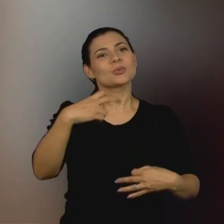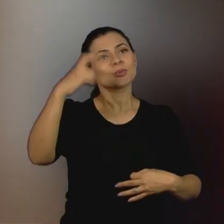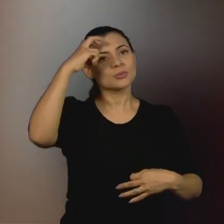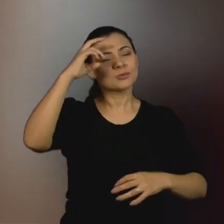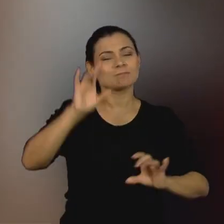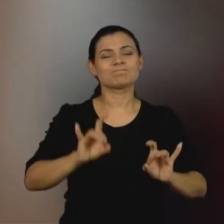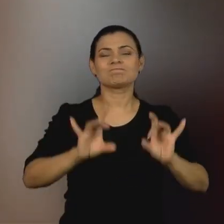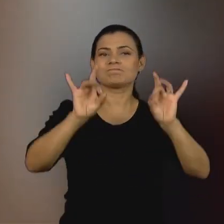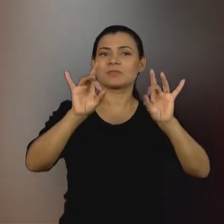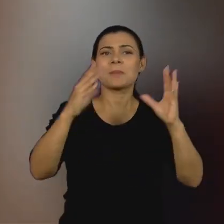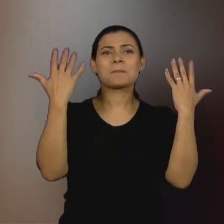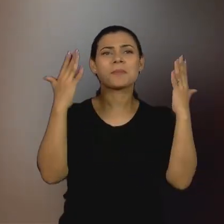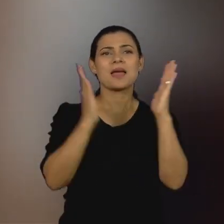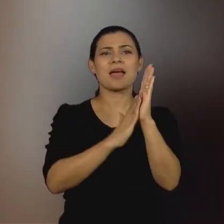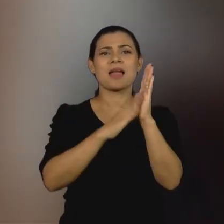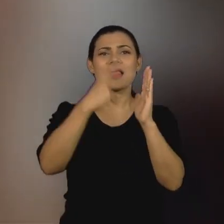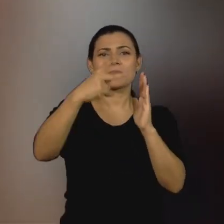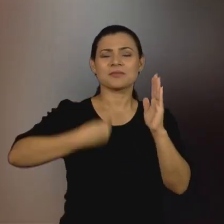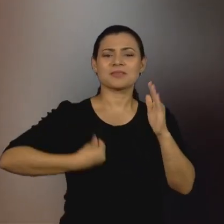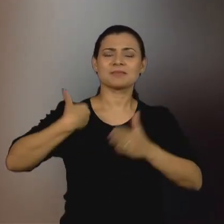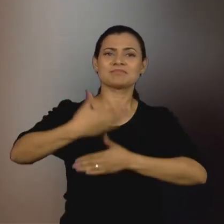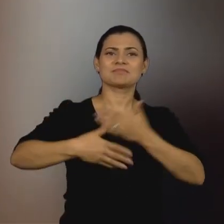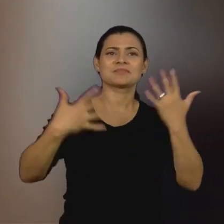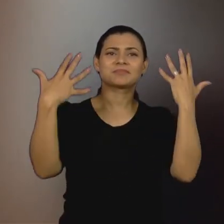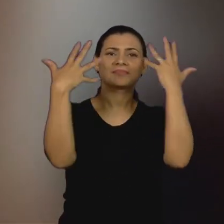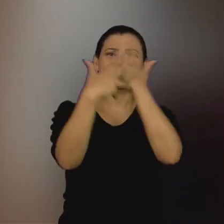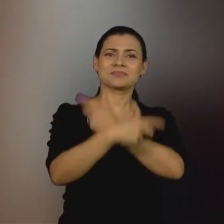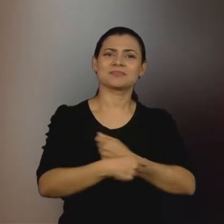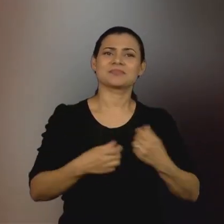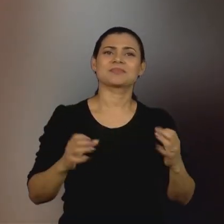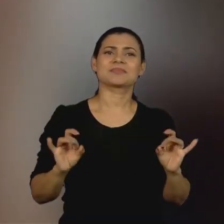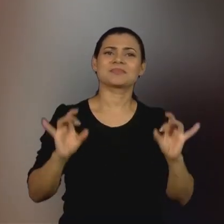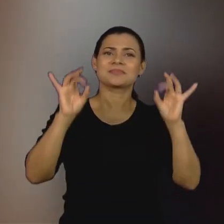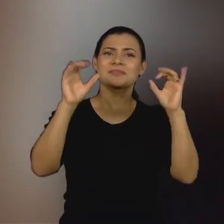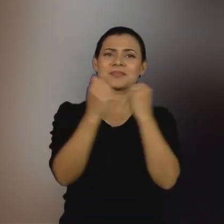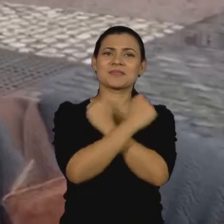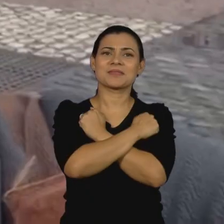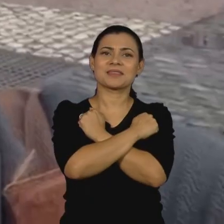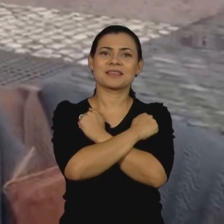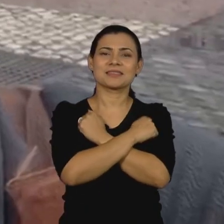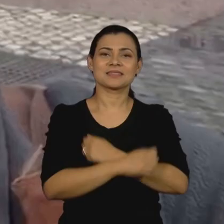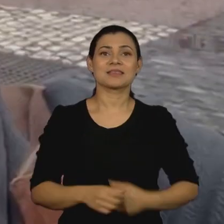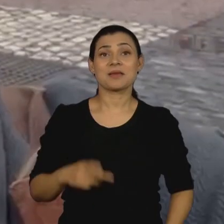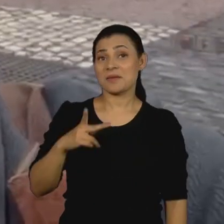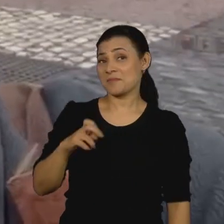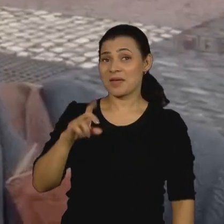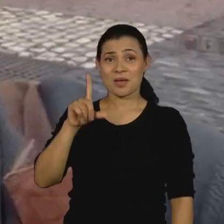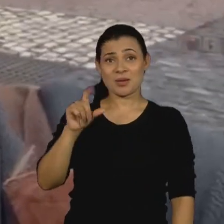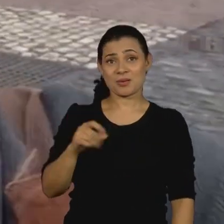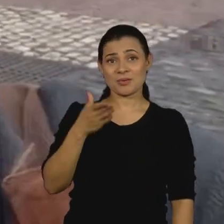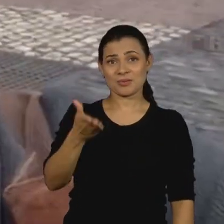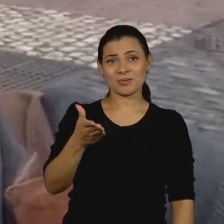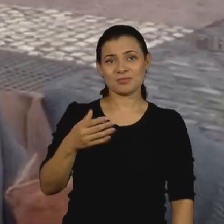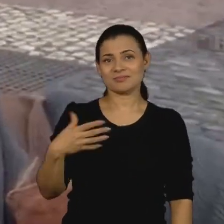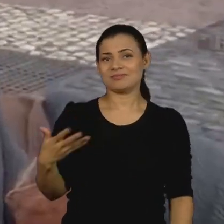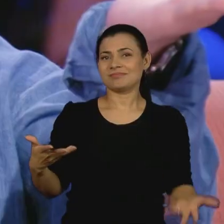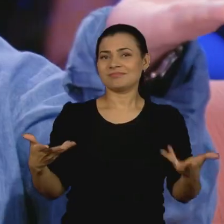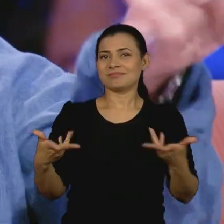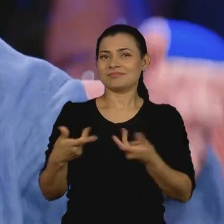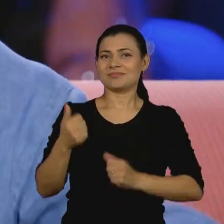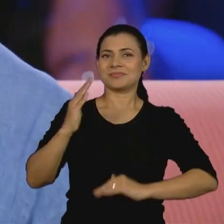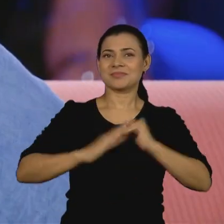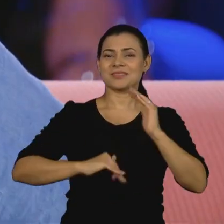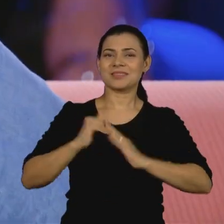rico. Parabéns por essa trajetória tão bonita e significativa. Um grande abraço. Paulo, além da sua brilhante carreira